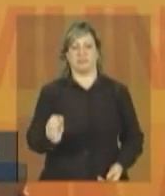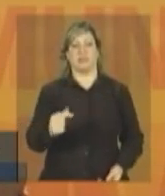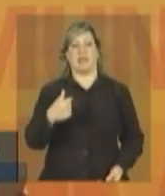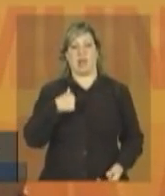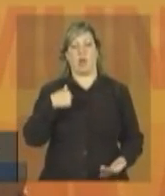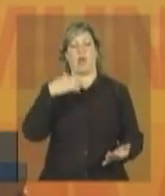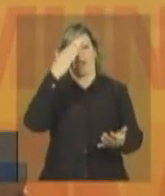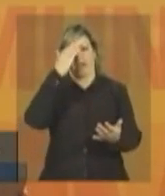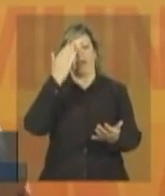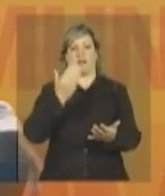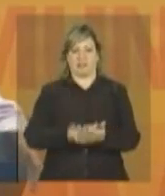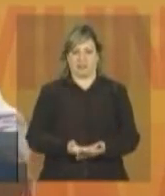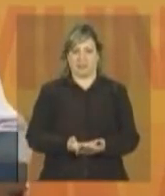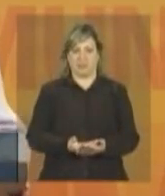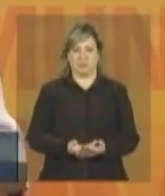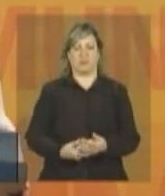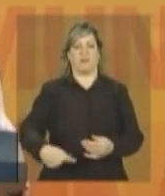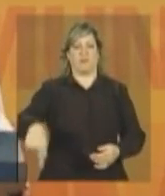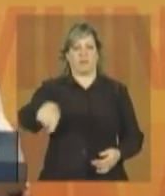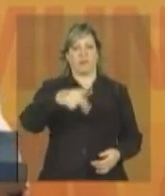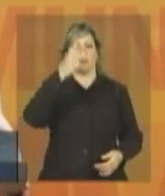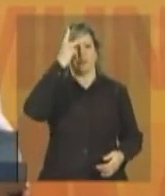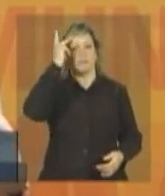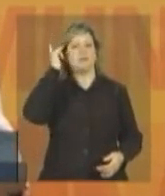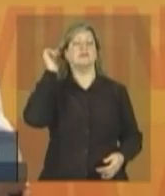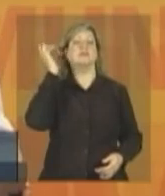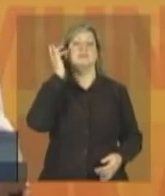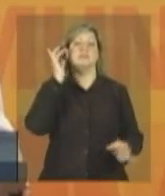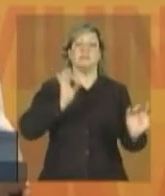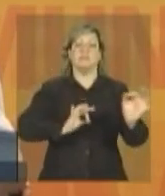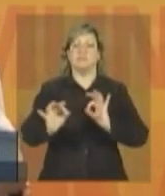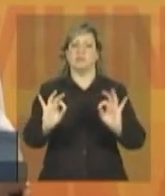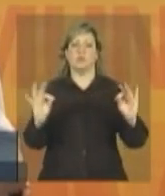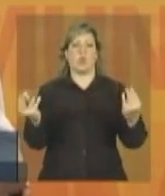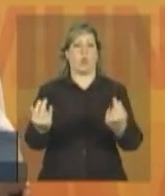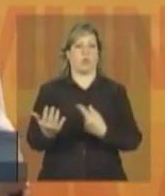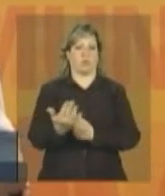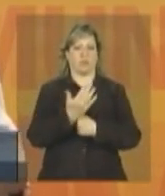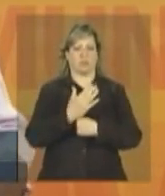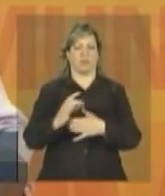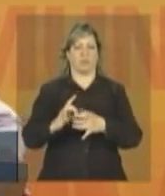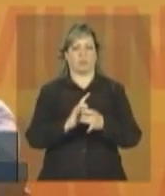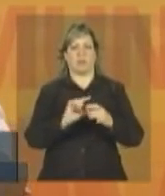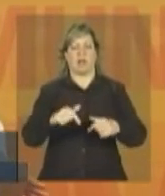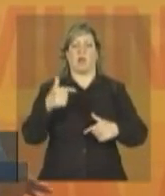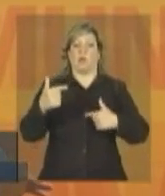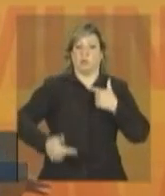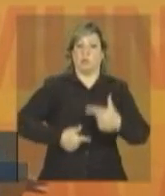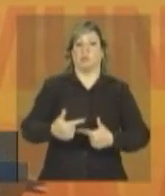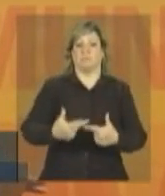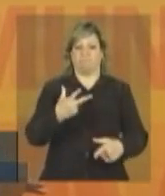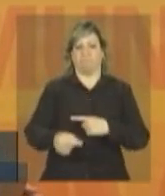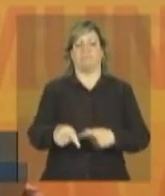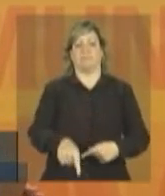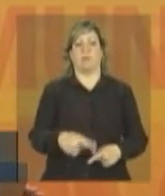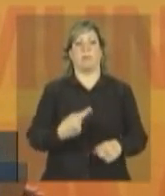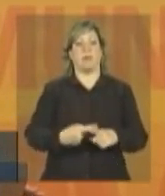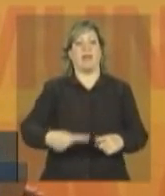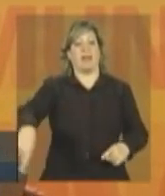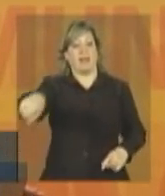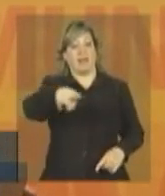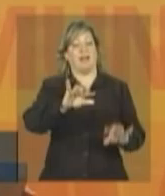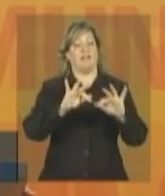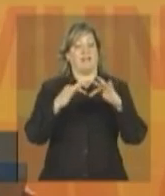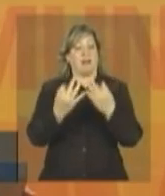eu acredito que são parceiros estratégicos de todos nós nesse combate. Até porque são eles